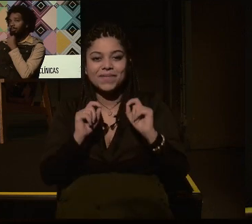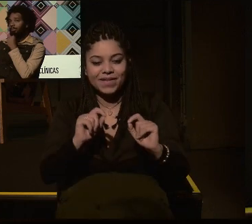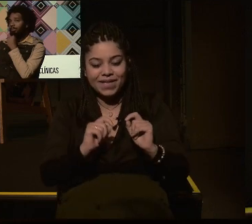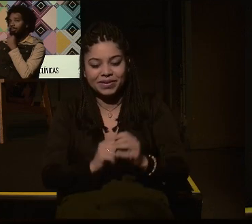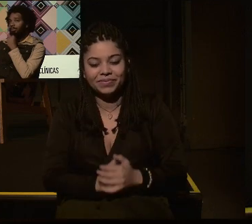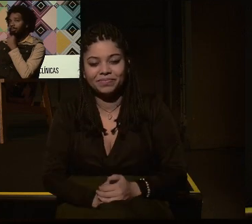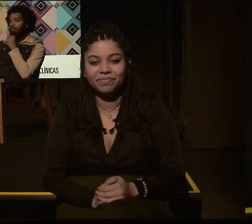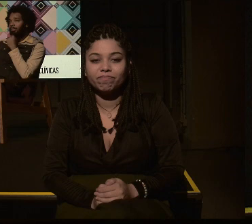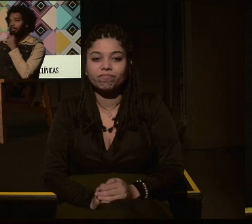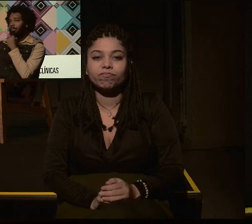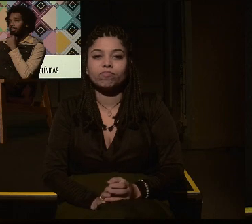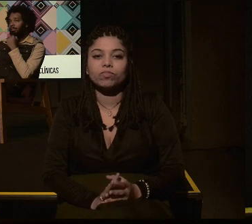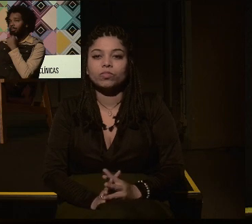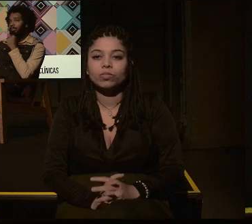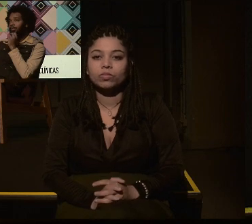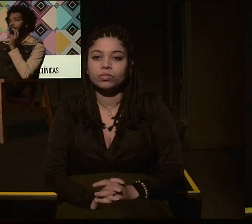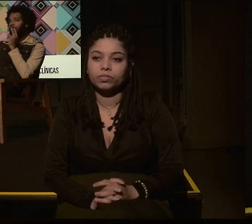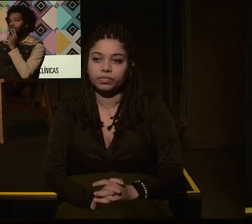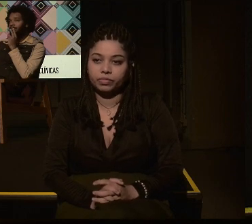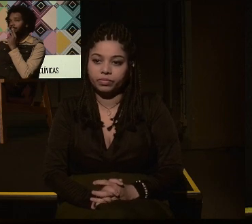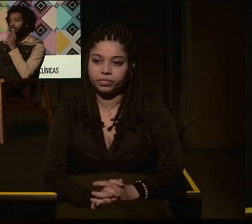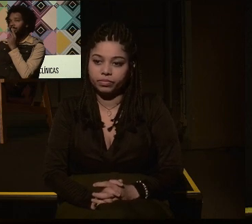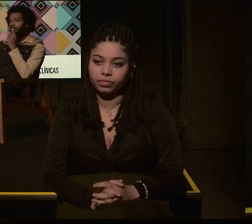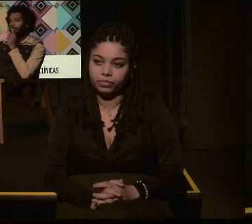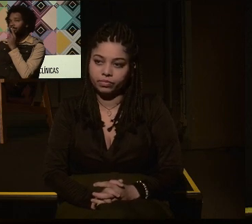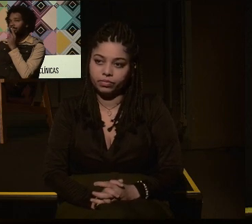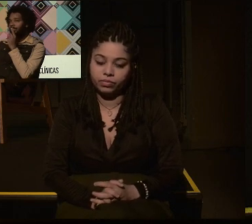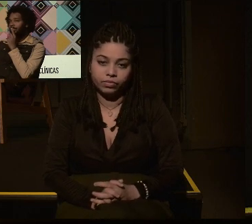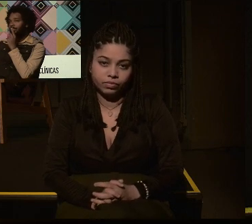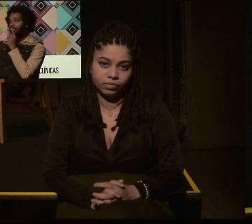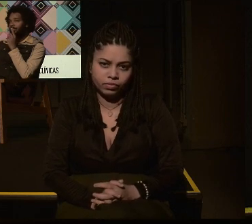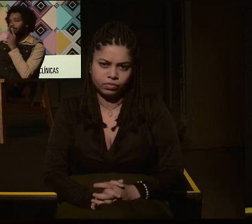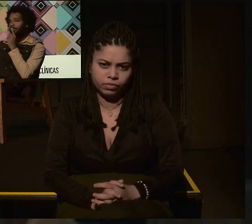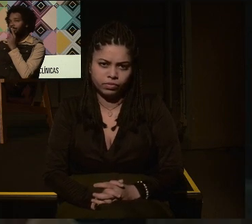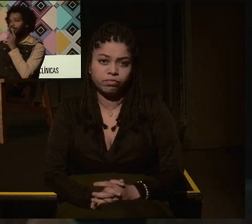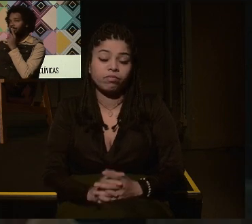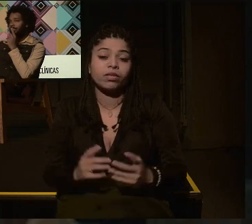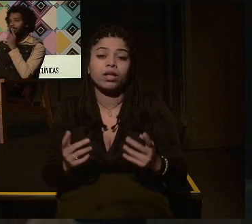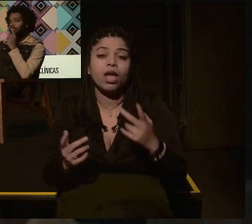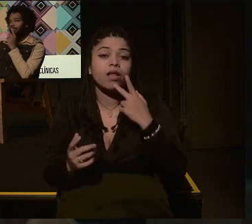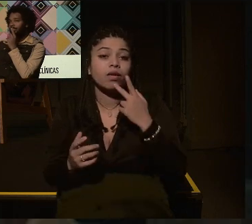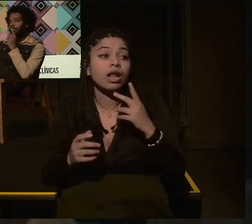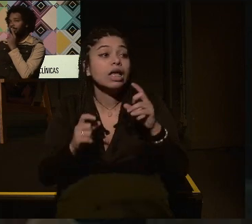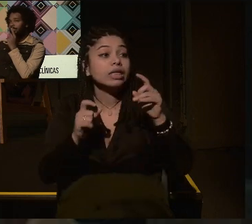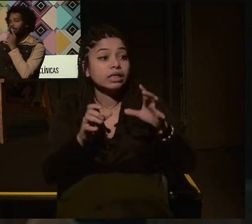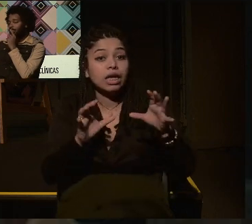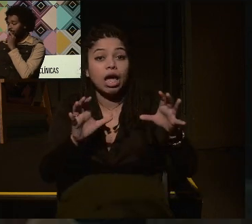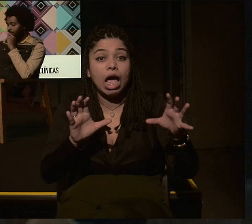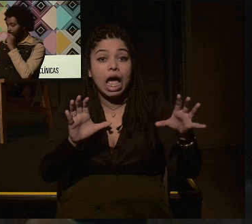Ele afirma que é comum aquilo que não está comunizado.